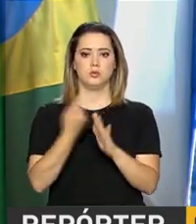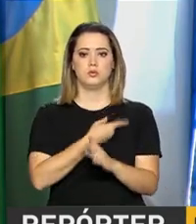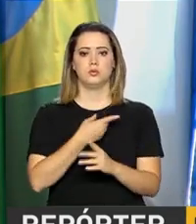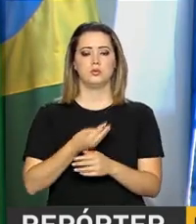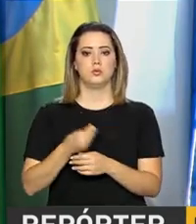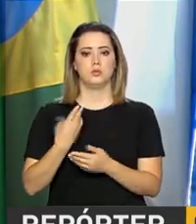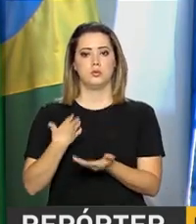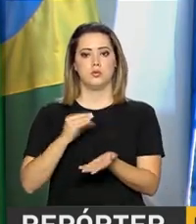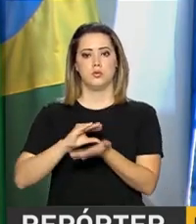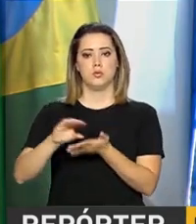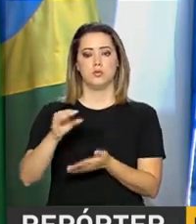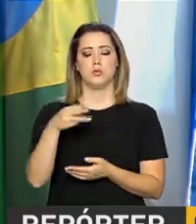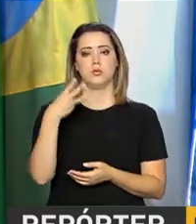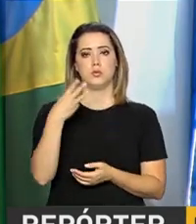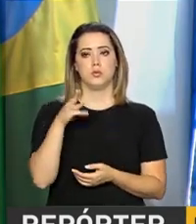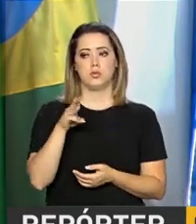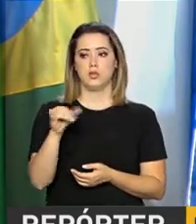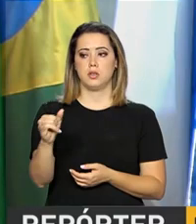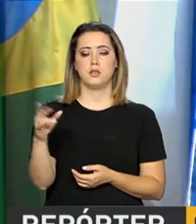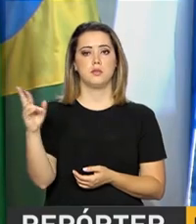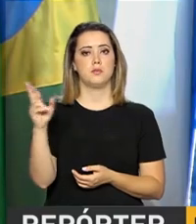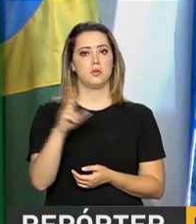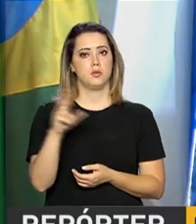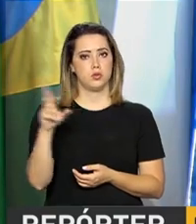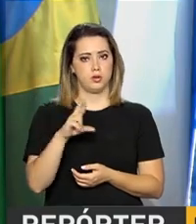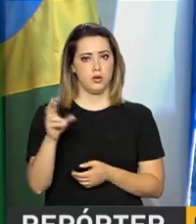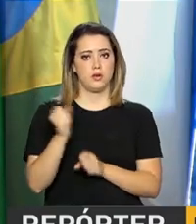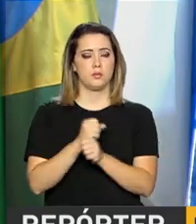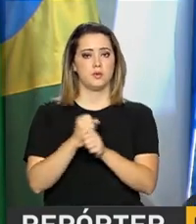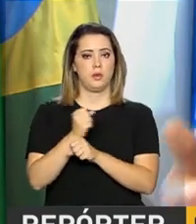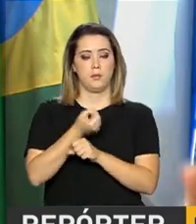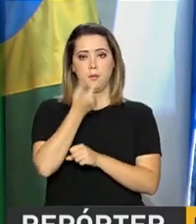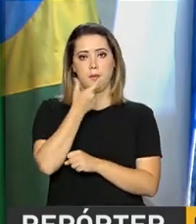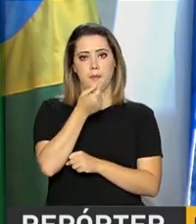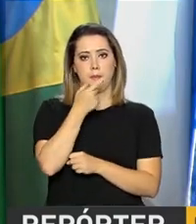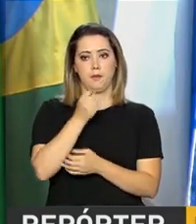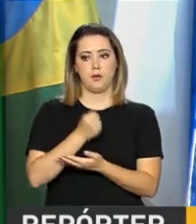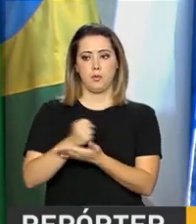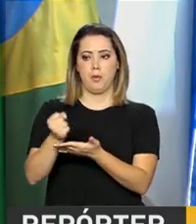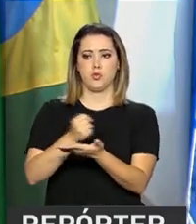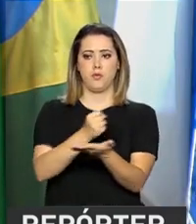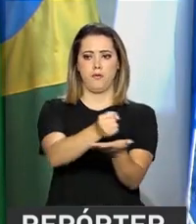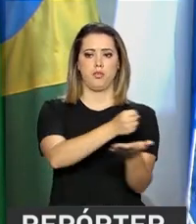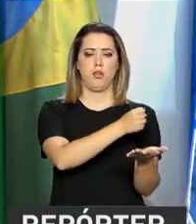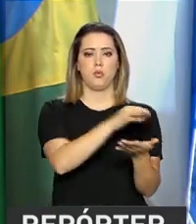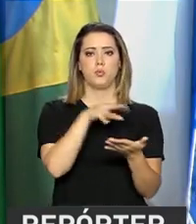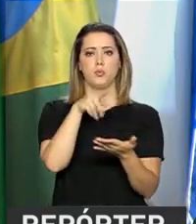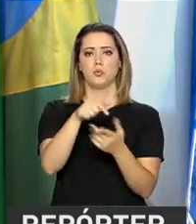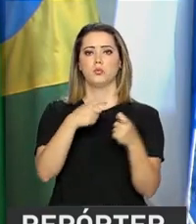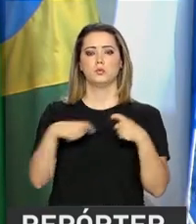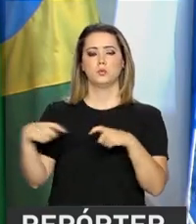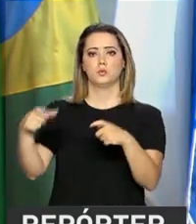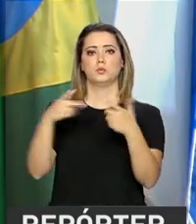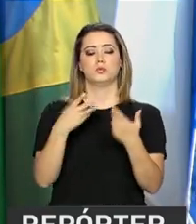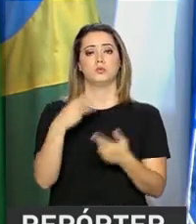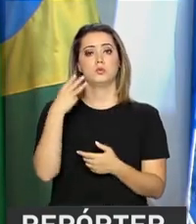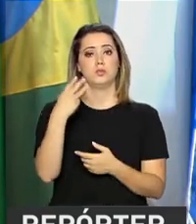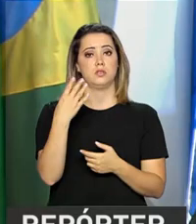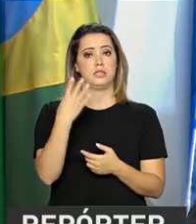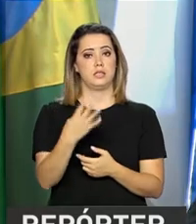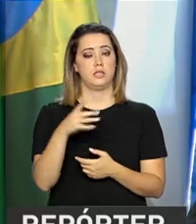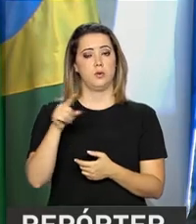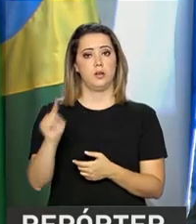3 bilhões por ano lamentos distribuídos dessa rede de farmácias credenciadas 34 mil